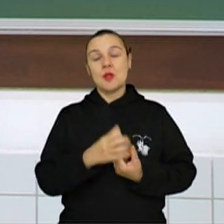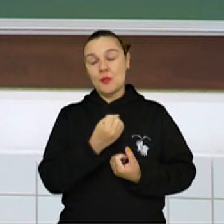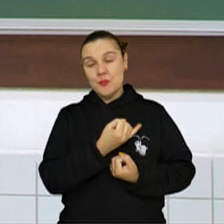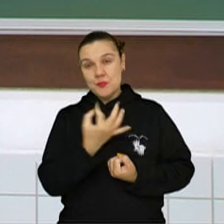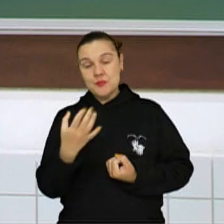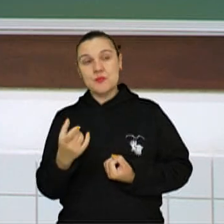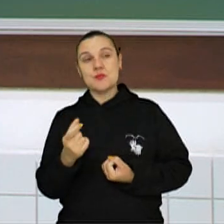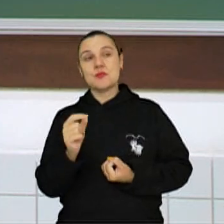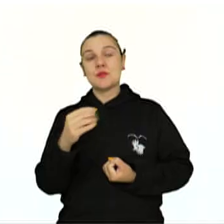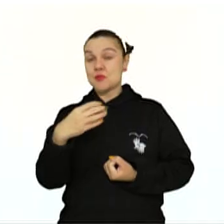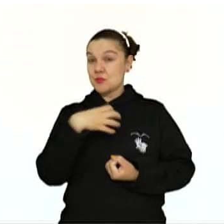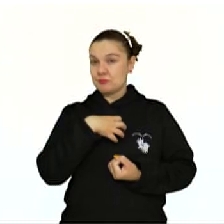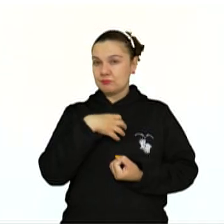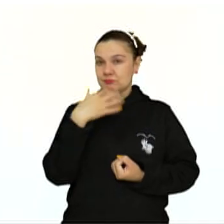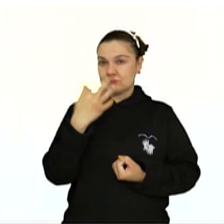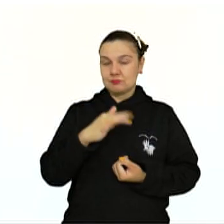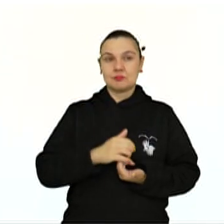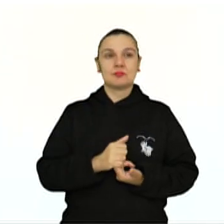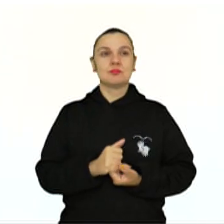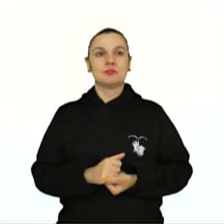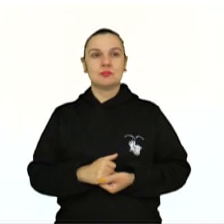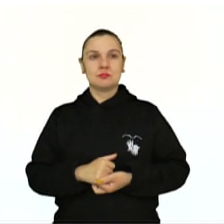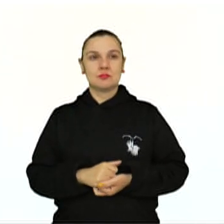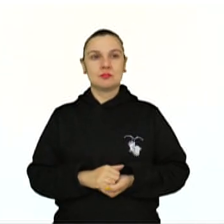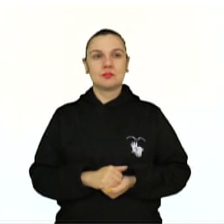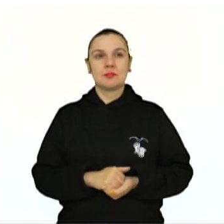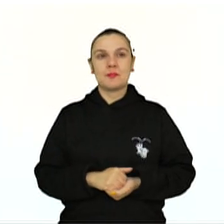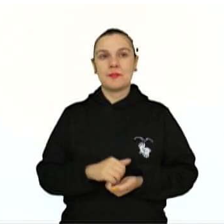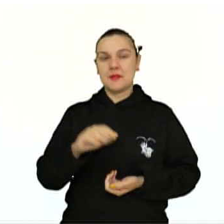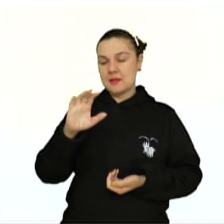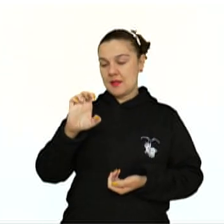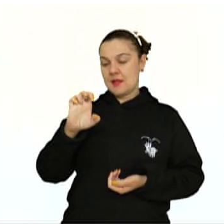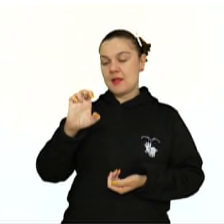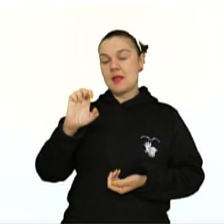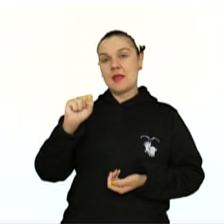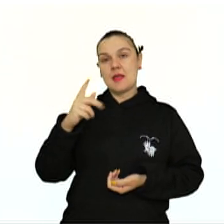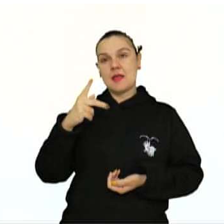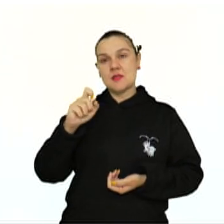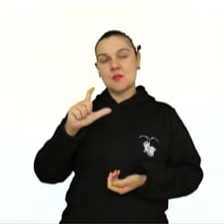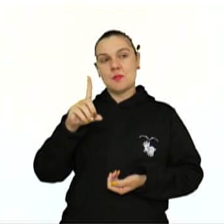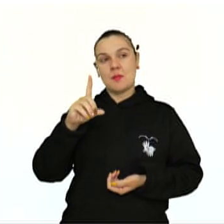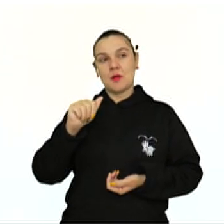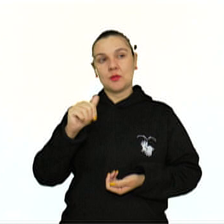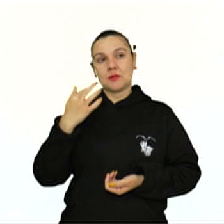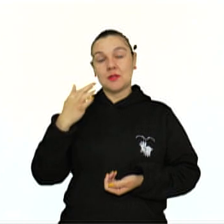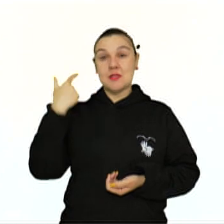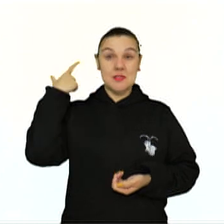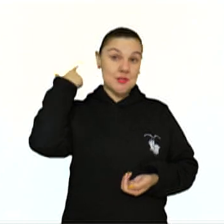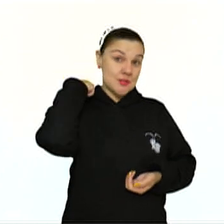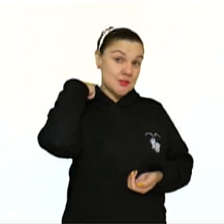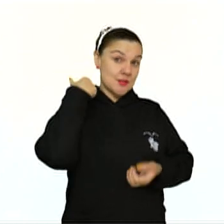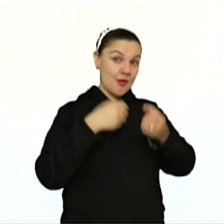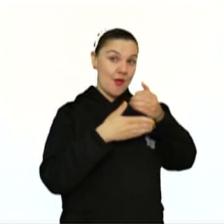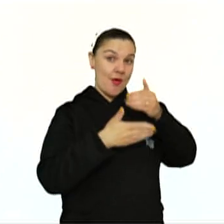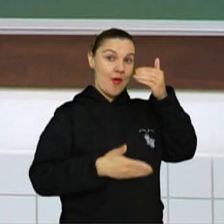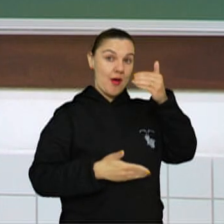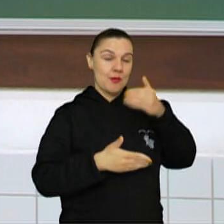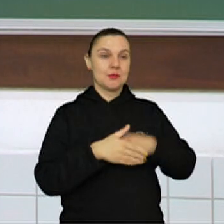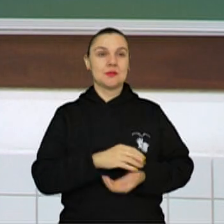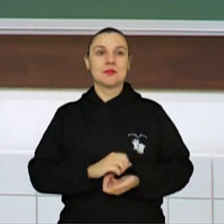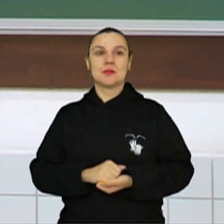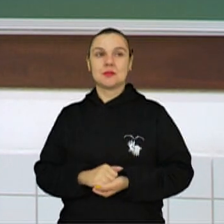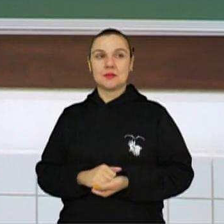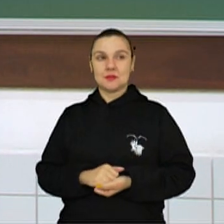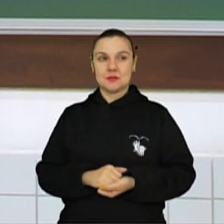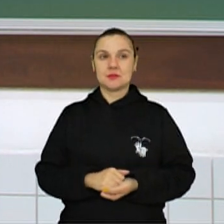alguns tipos de dor. Dolor em la espalda, o que quer dizer dolor em la espalda? Ou seja, dor nas costas, porque a palavra